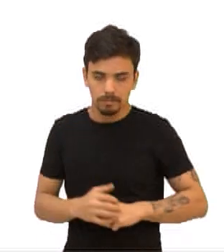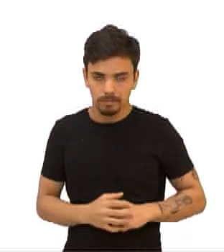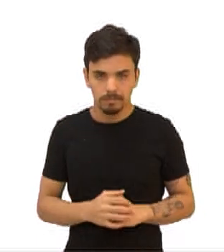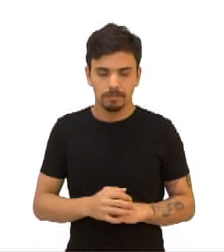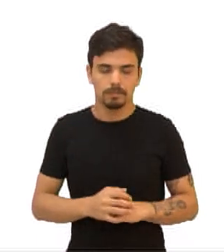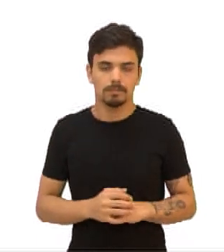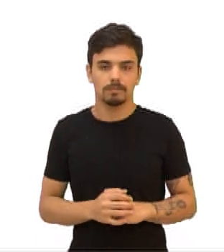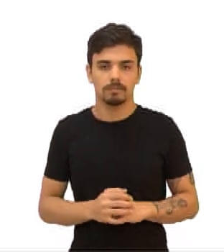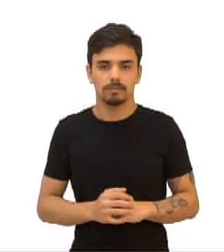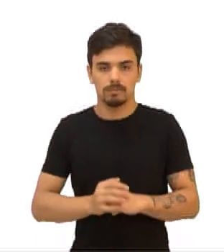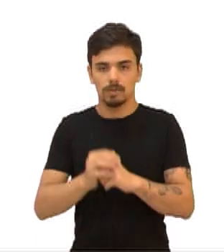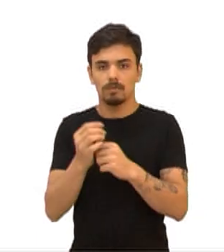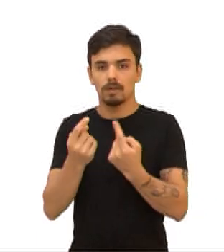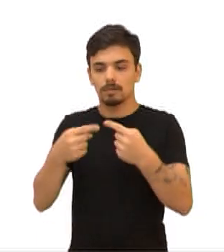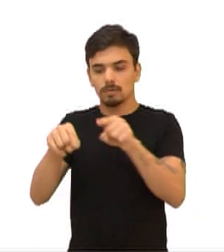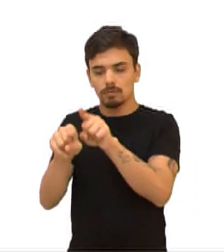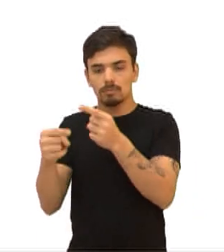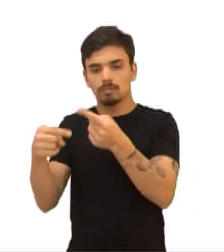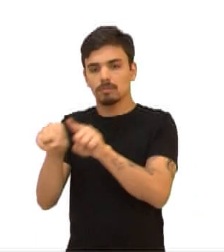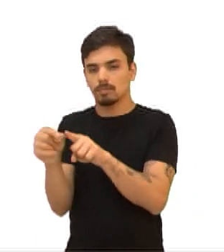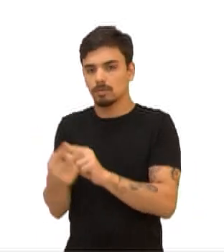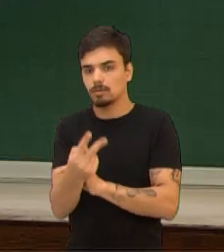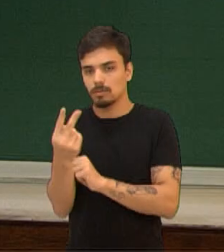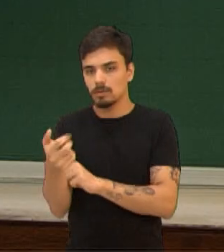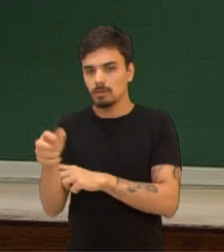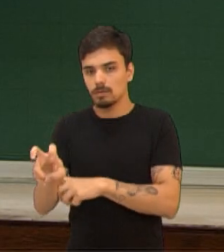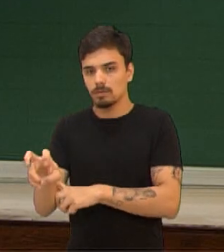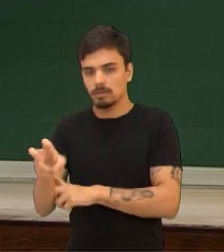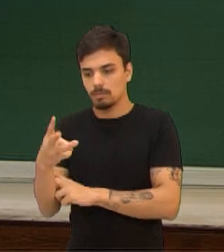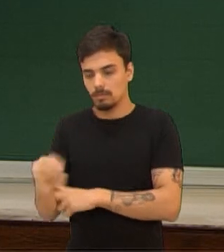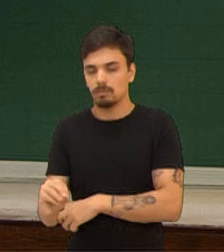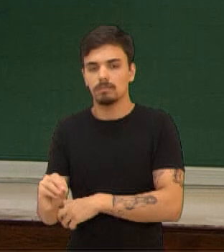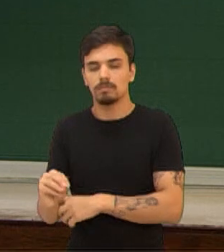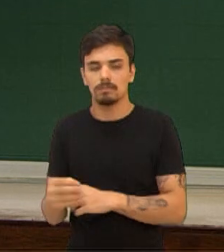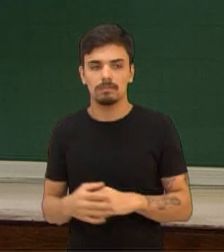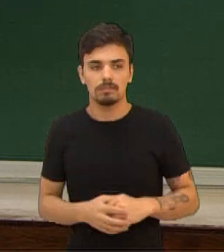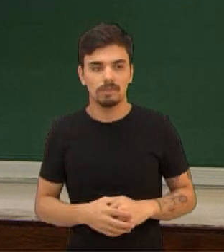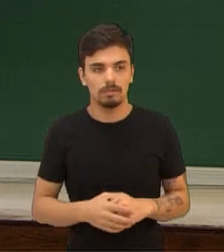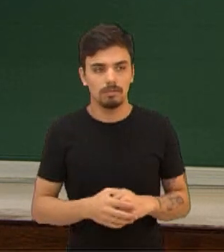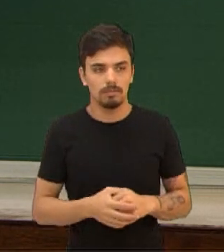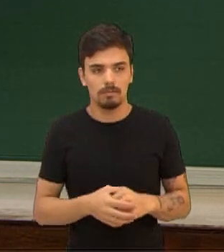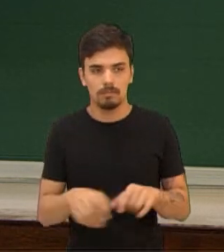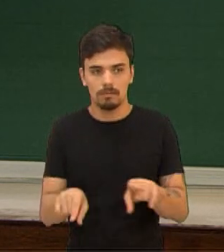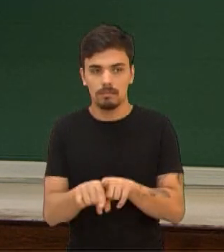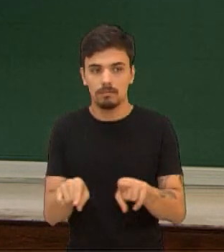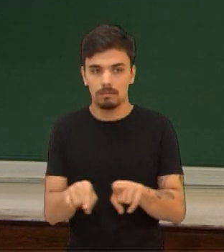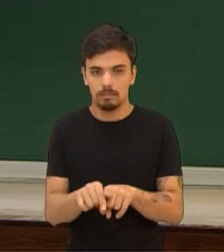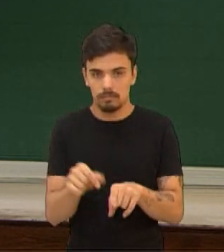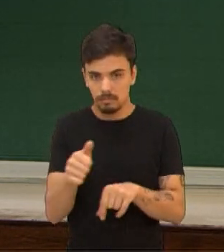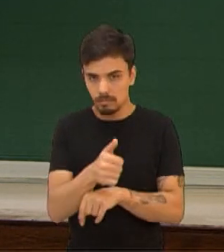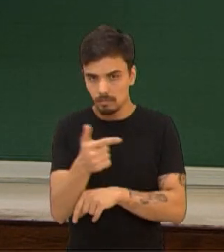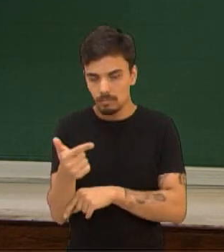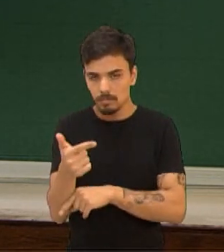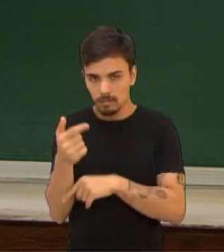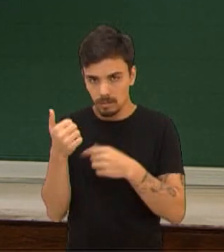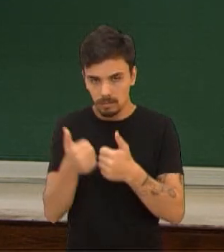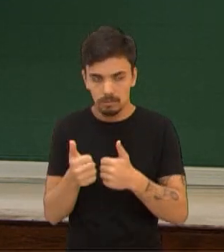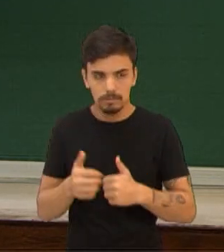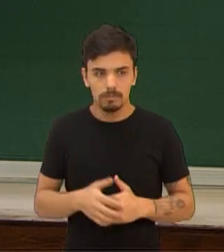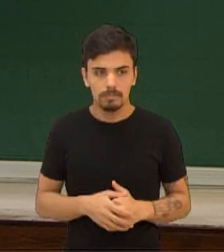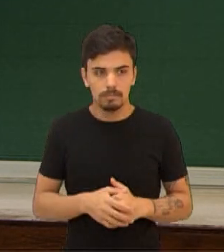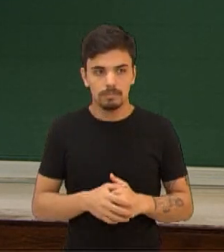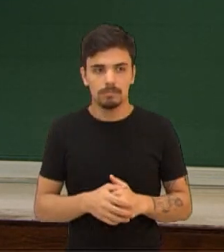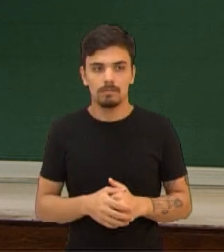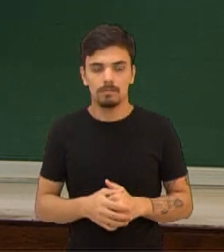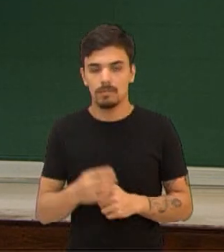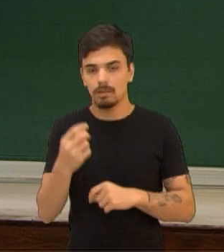Então, vou duplicar aqui o 15 para ficar 30. Então, duplicando aqui, duplico também o numerador. Então, 2